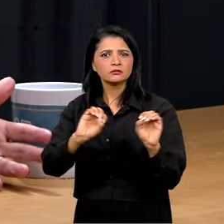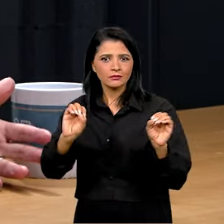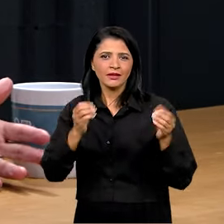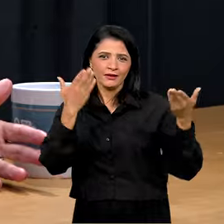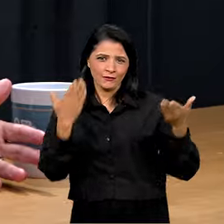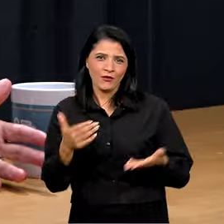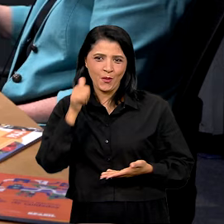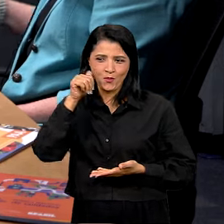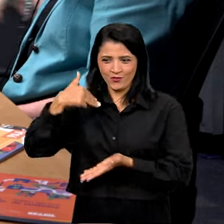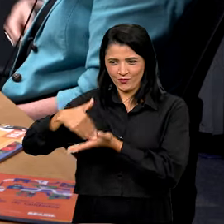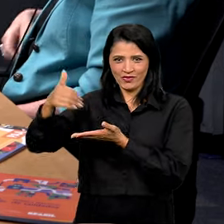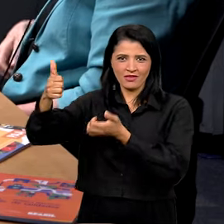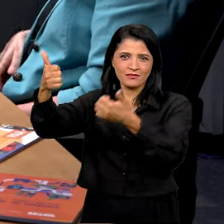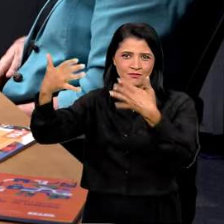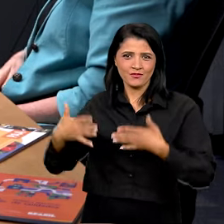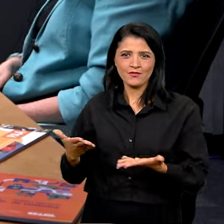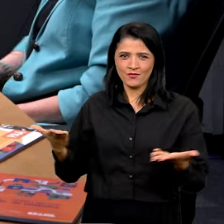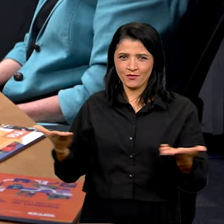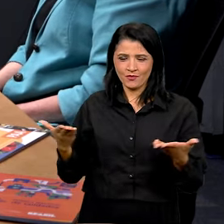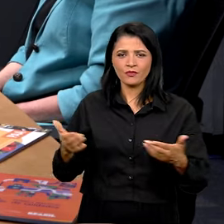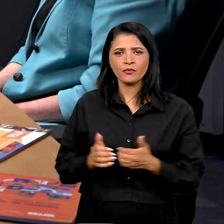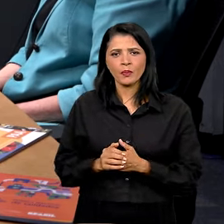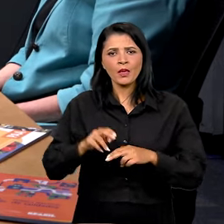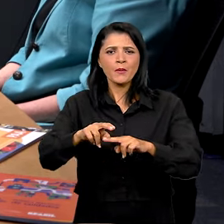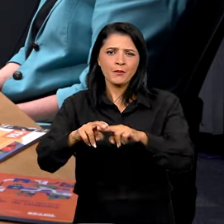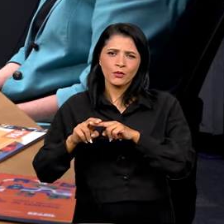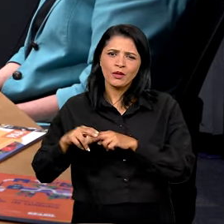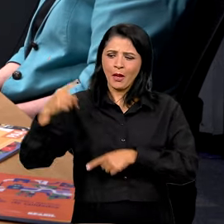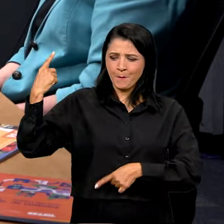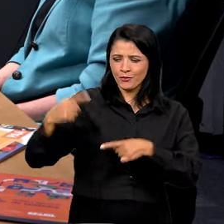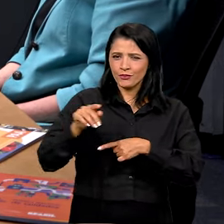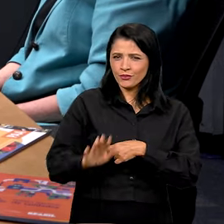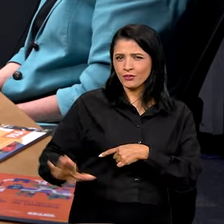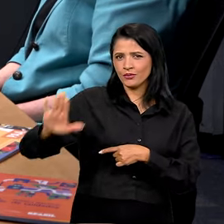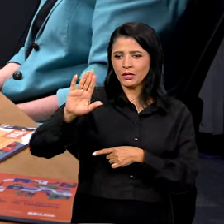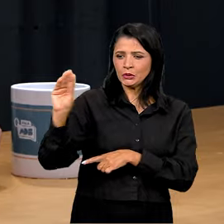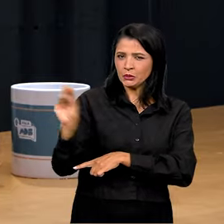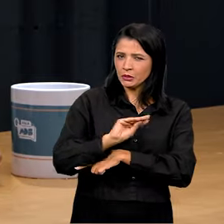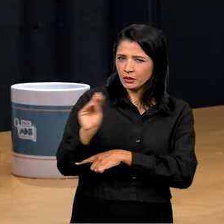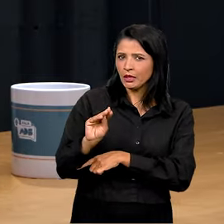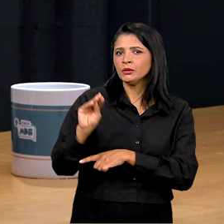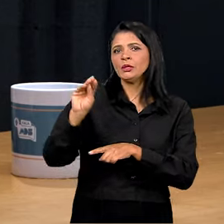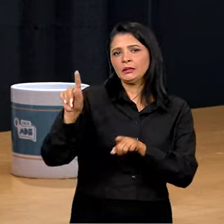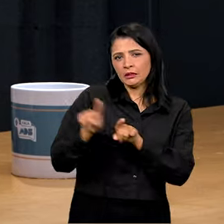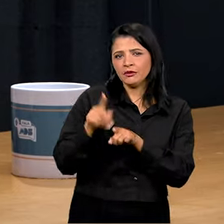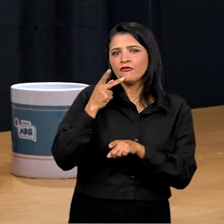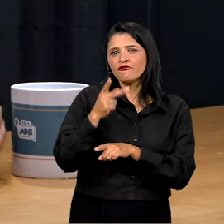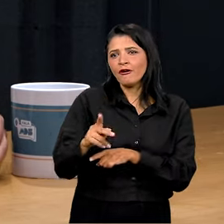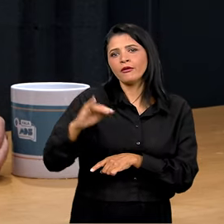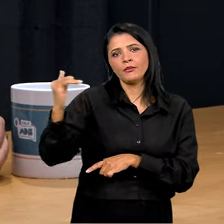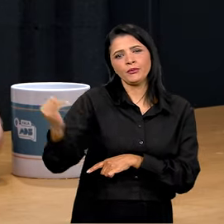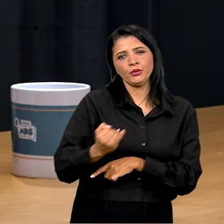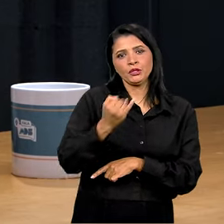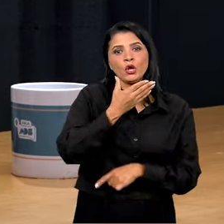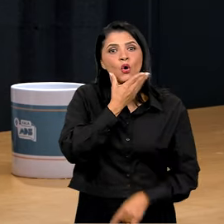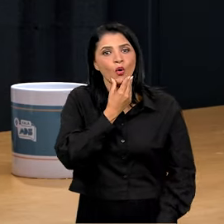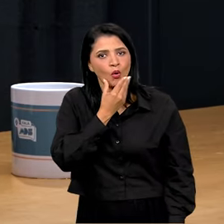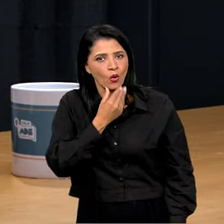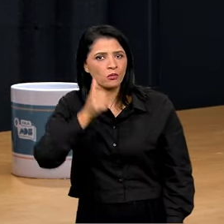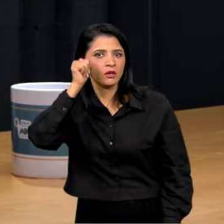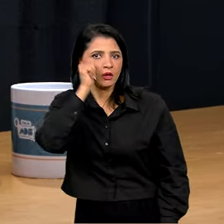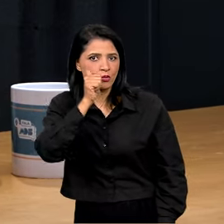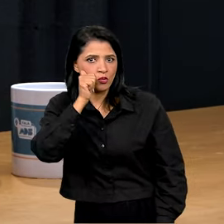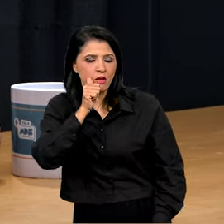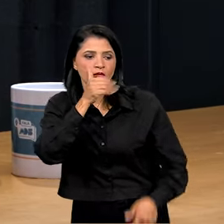a secretária eh acabou de nos dizer aqui e por isso a política nacional de cuidados menciona a importância dos homens e das